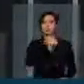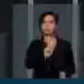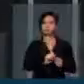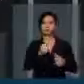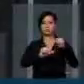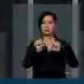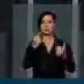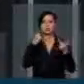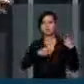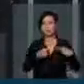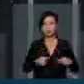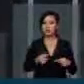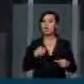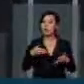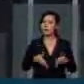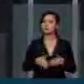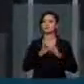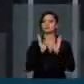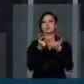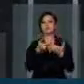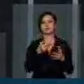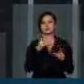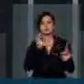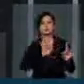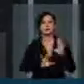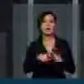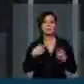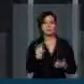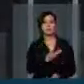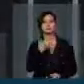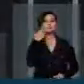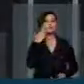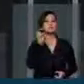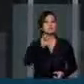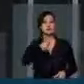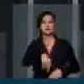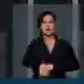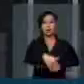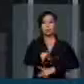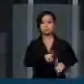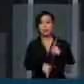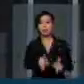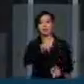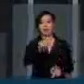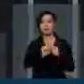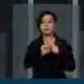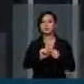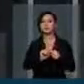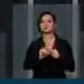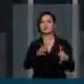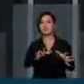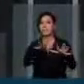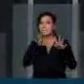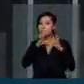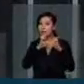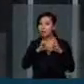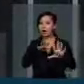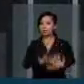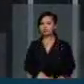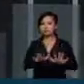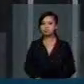sua fórmula. Enquanto não vier da rua, enquanto não for consultada a população para valer, não é o plebiscito